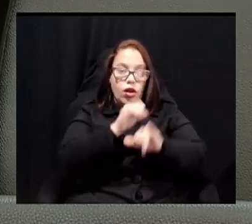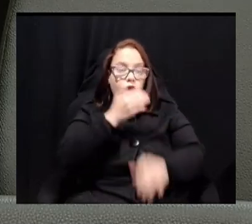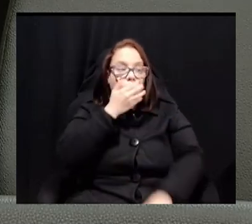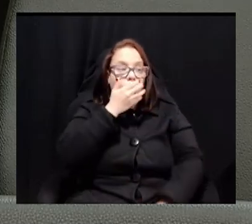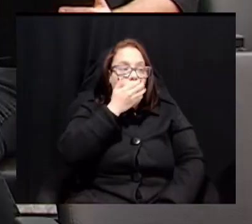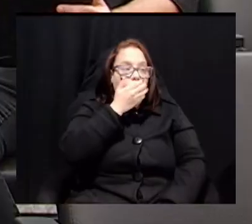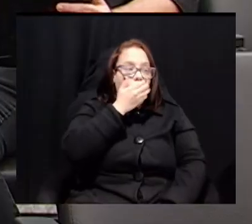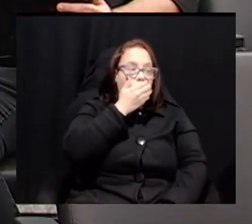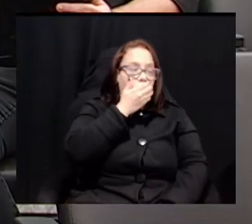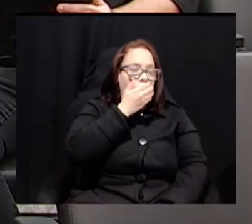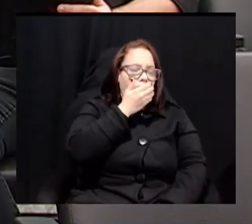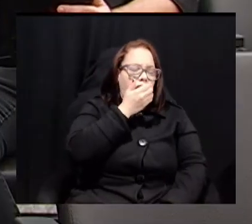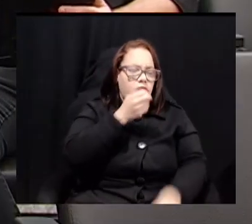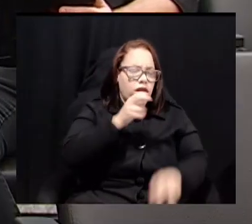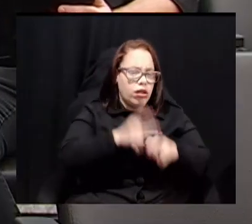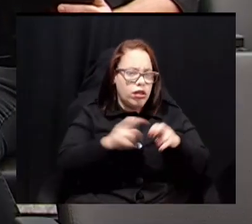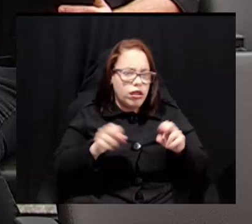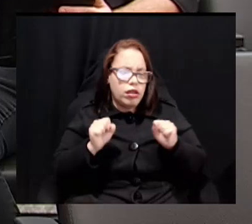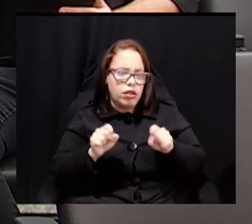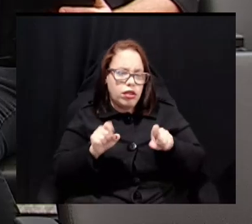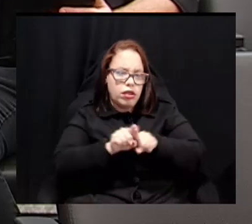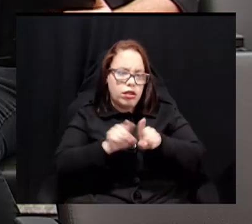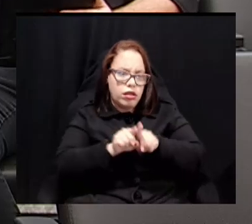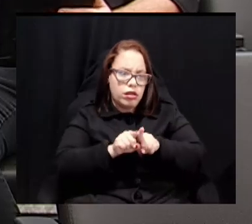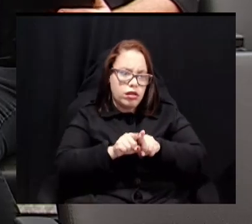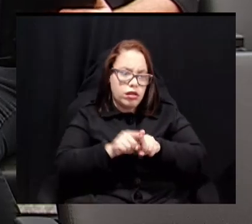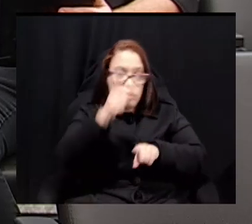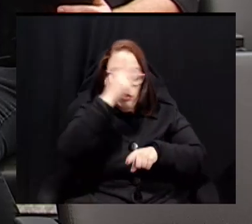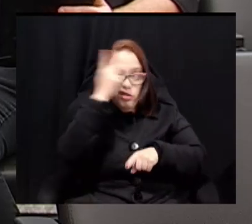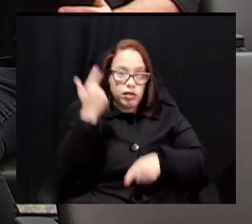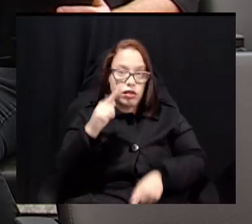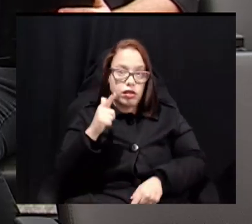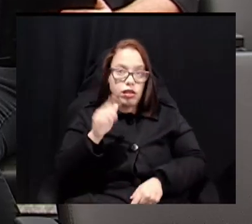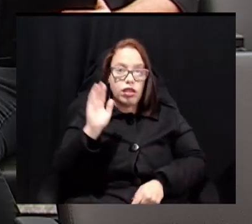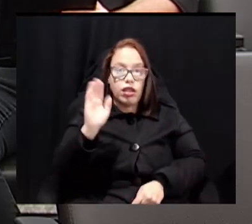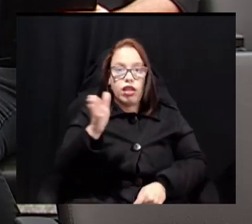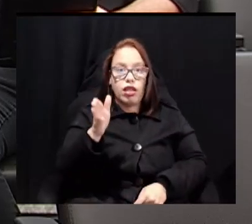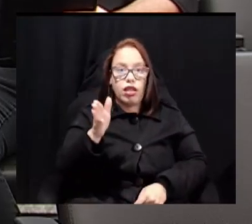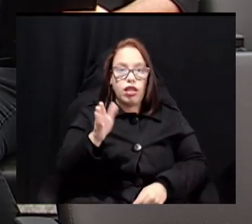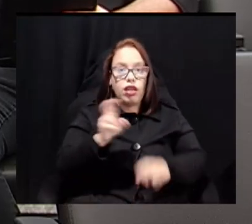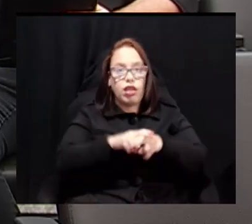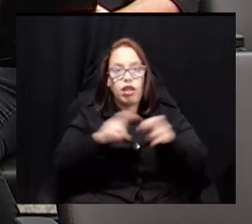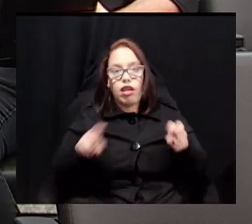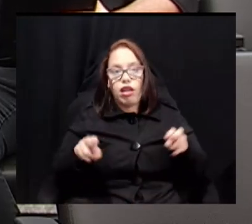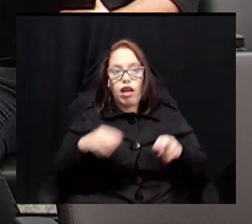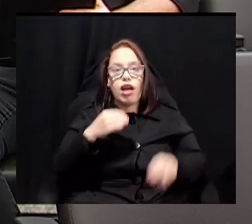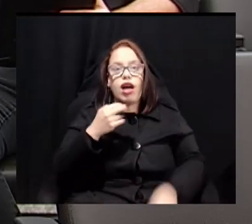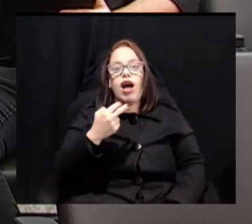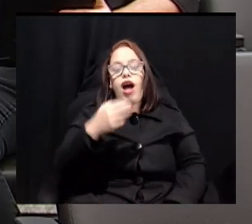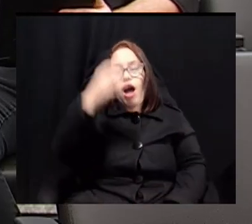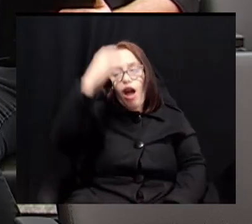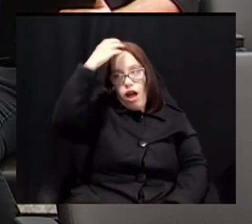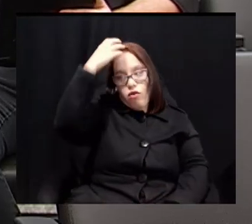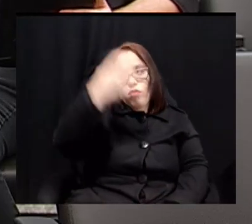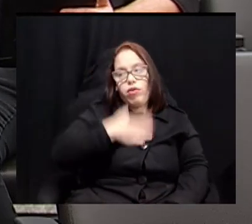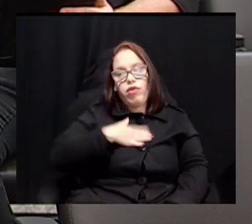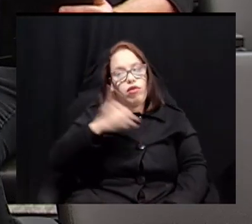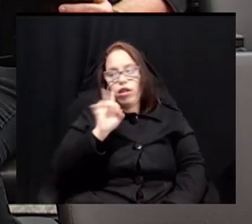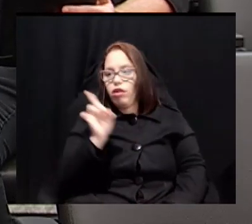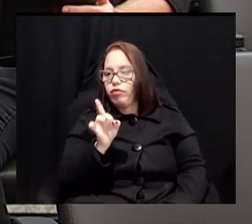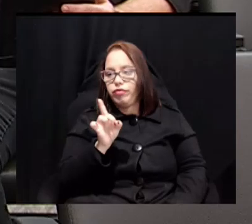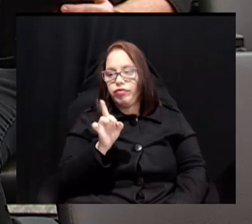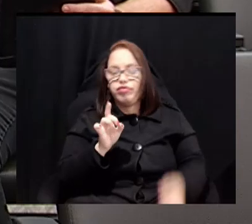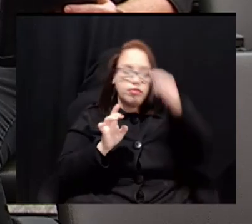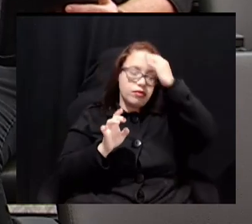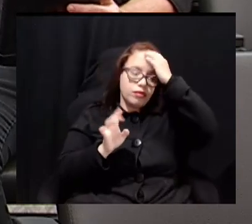que os outros assentos também possam ser. Porque às vezes a pessoa fala assim, não, o assento já está ali, já está sendo ocupado, a parte dele está ali, então eu não vou me mexer daqui,